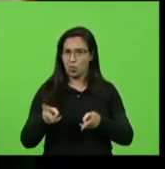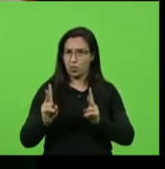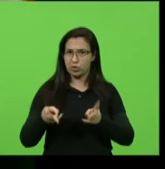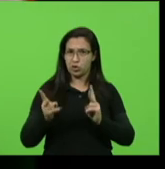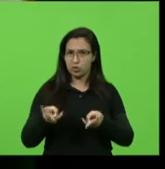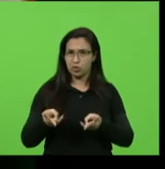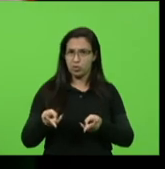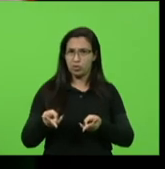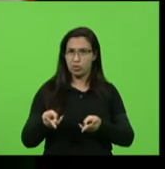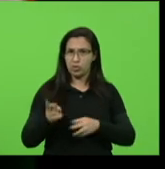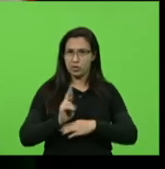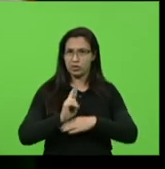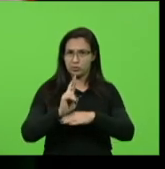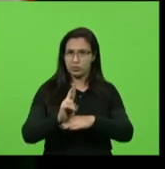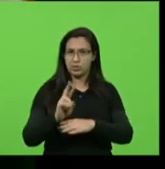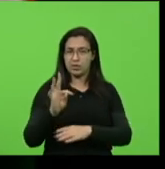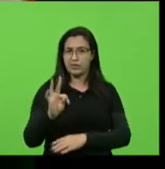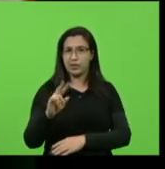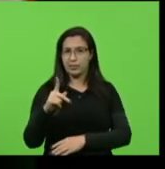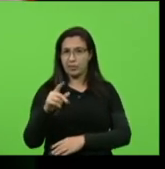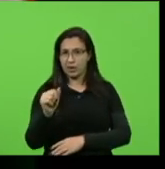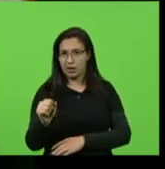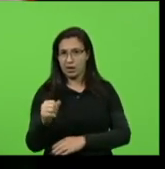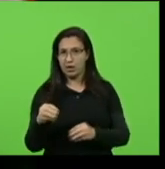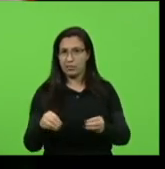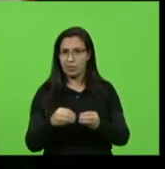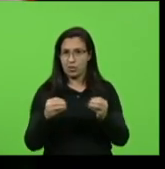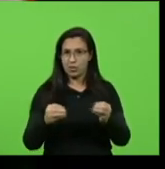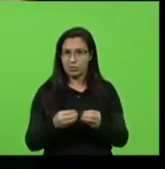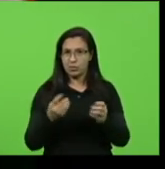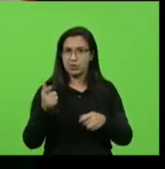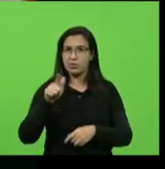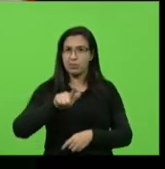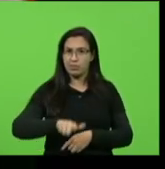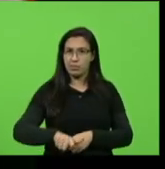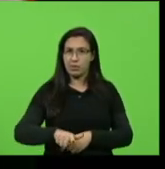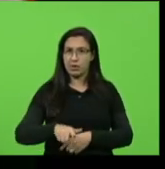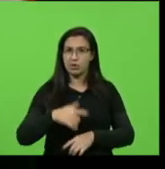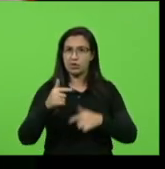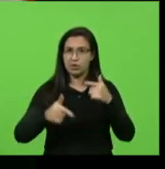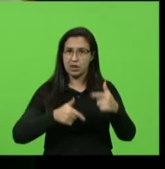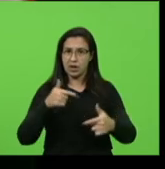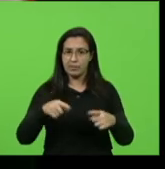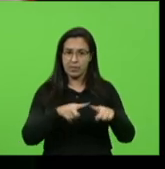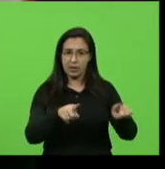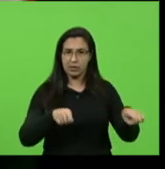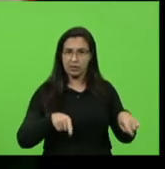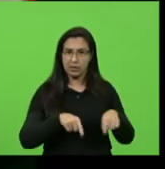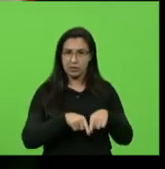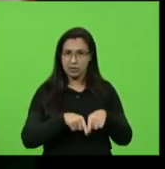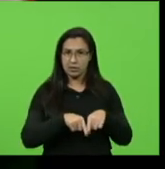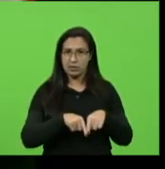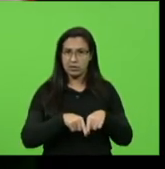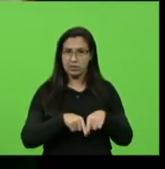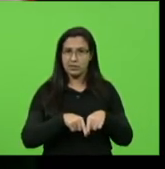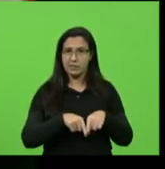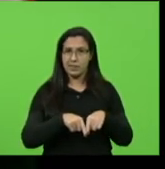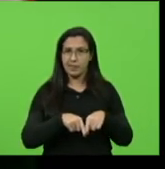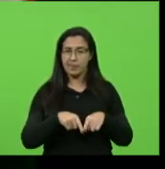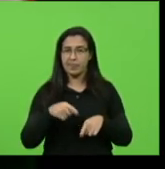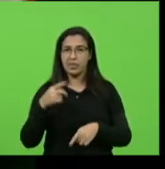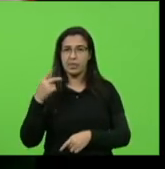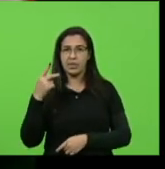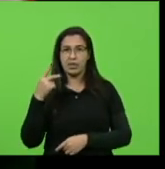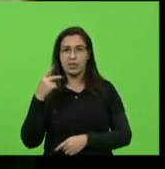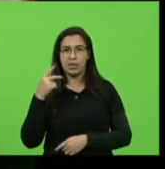em Bombinhas e é funcionário do gabinete da prefeita Paulinha aqui na Assembleia